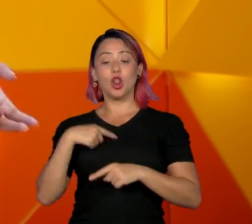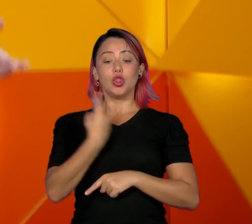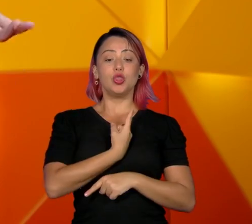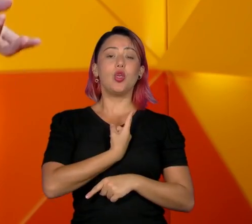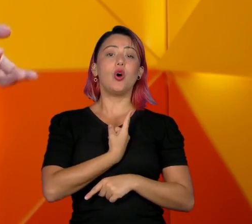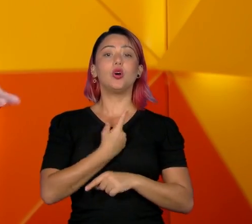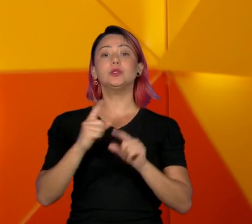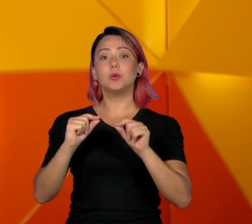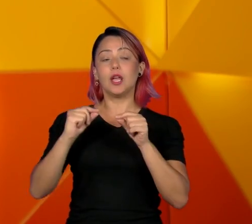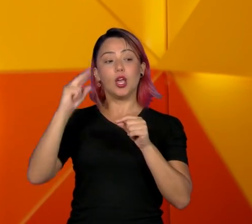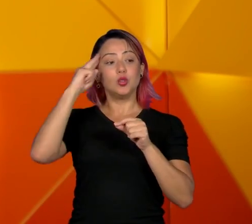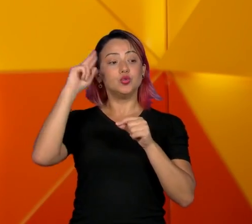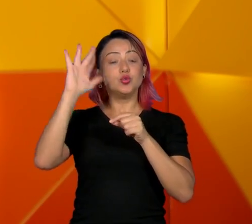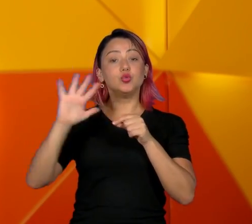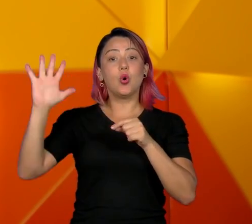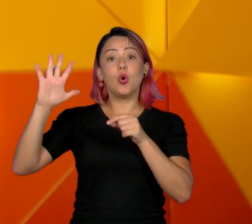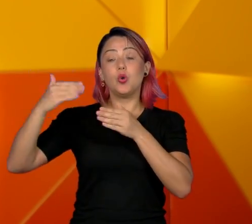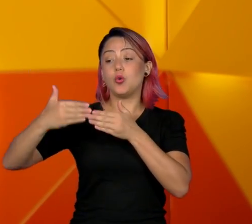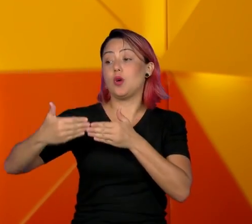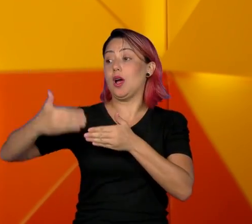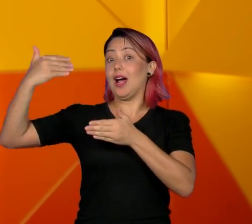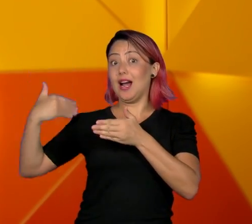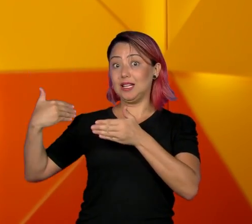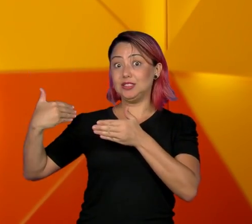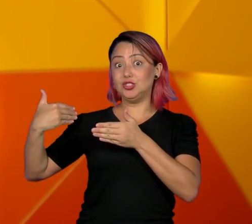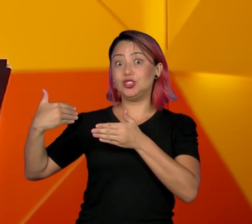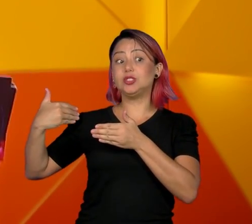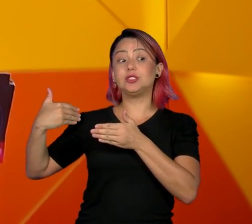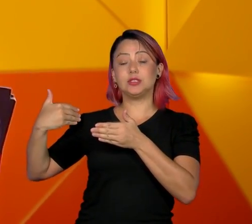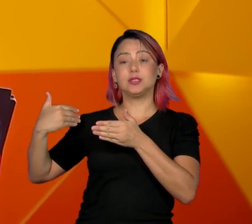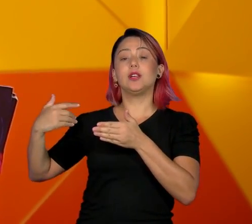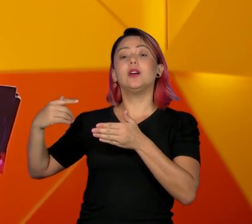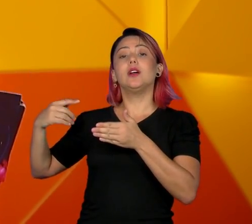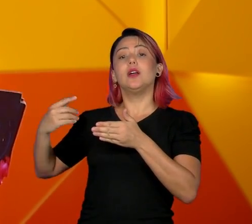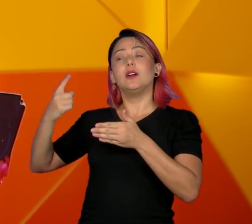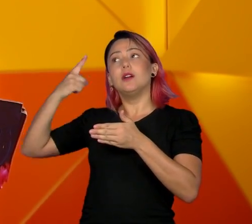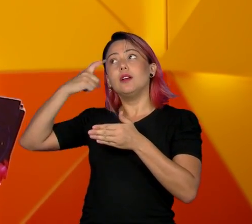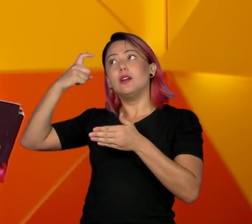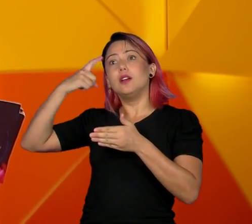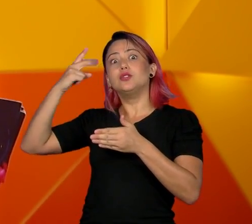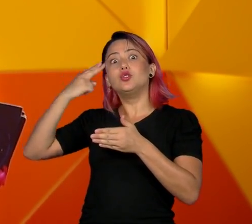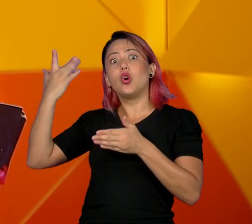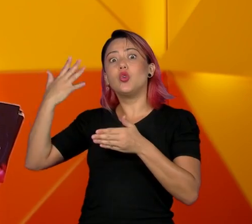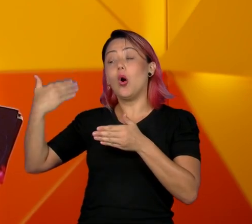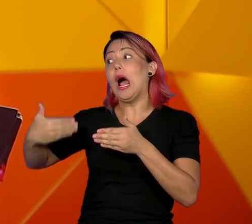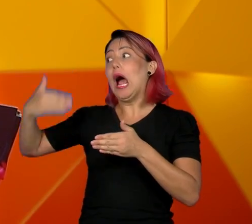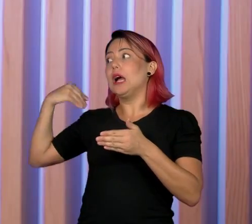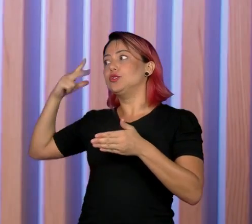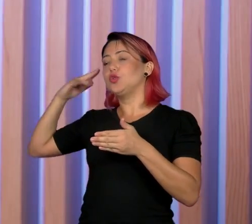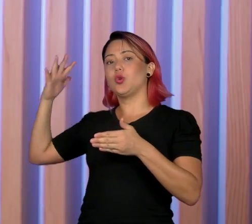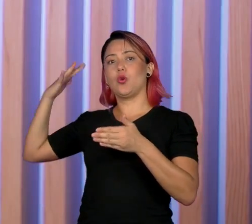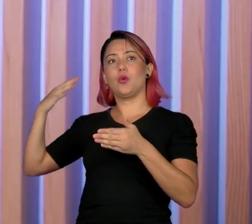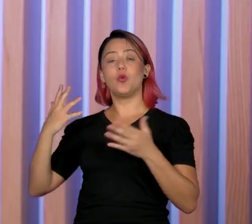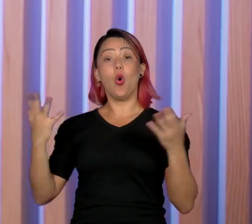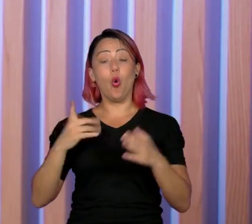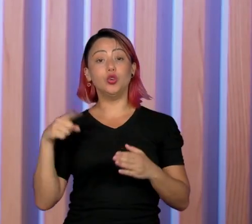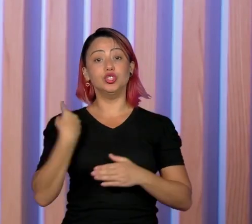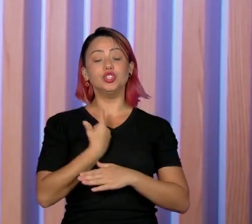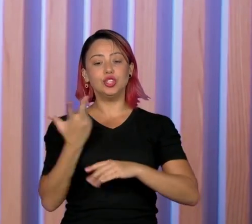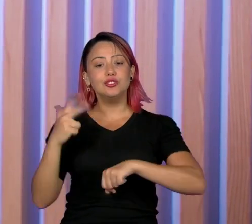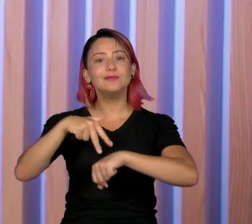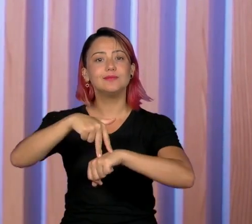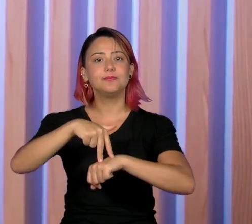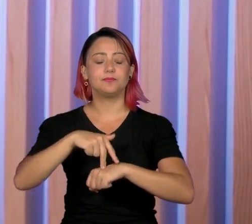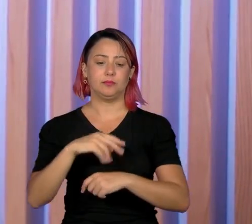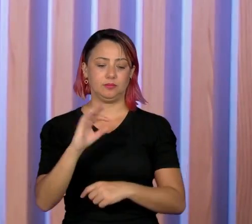dos meus ancestrais. Essa frase faz sentido? Essas duas frases fazem sentido para você, Tássia? Faz muito sentido.